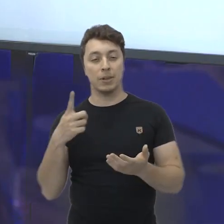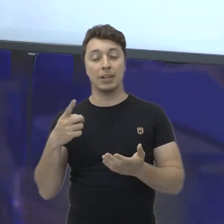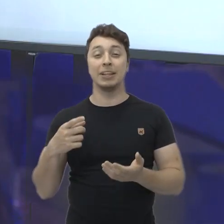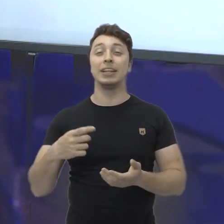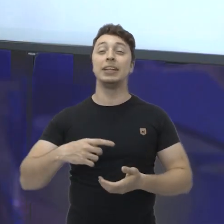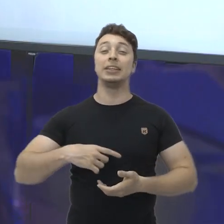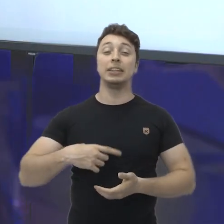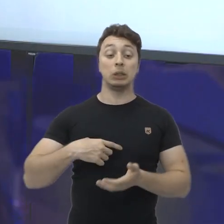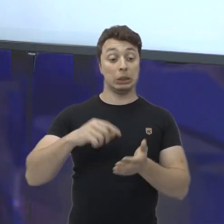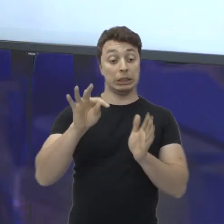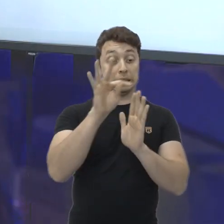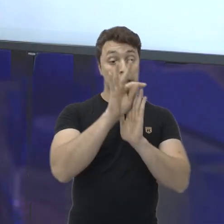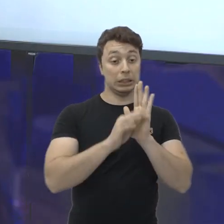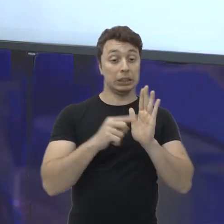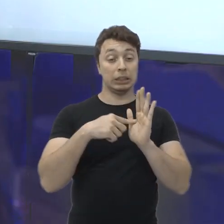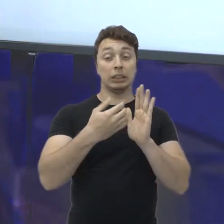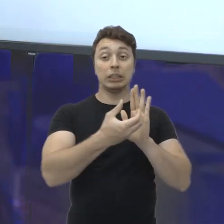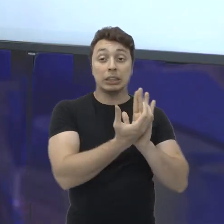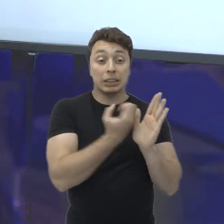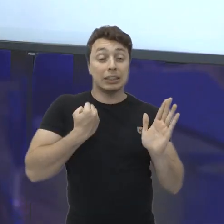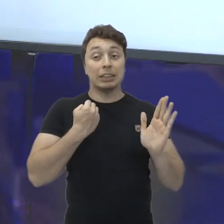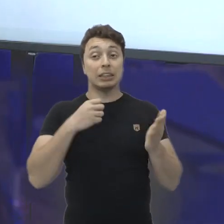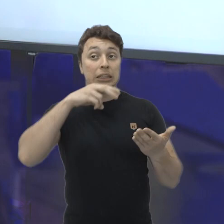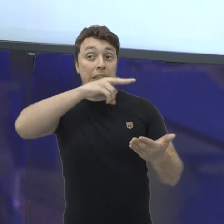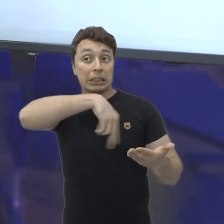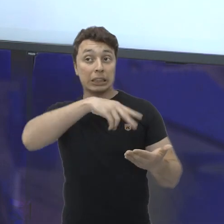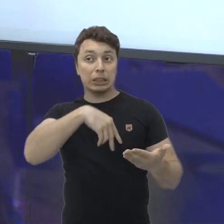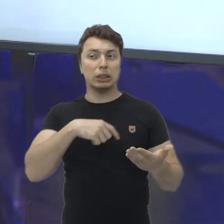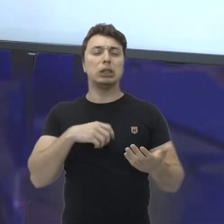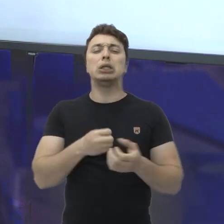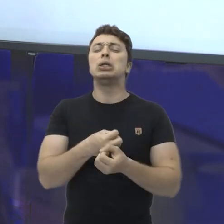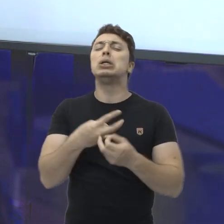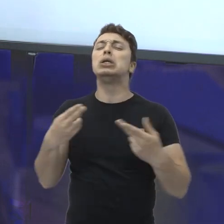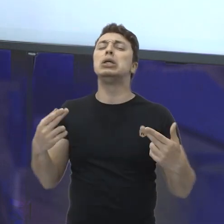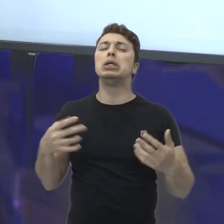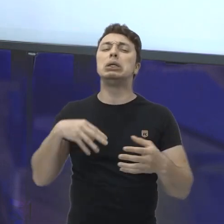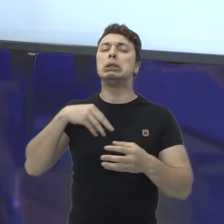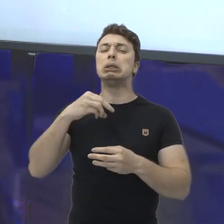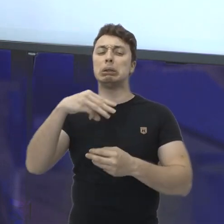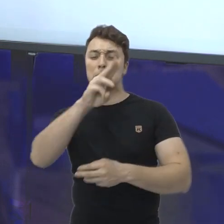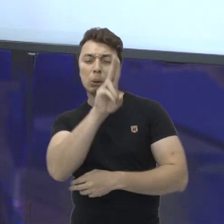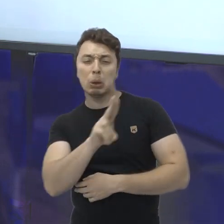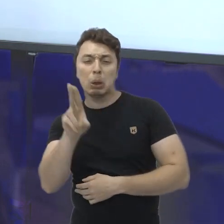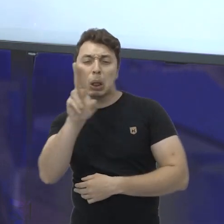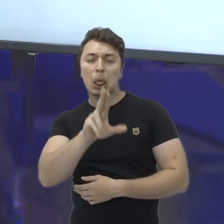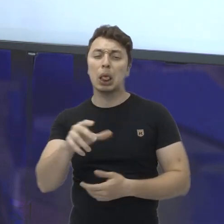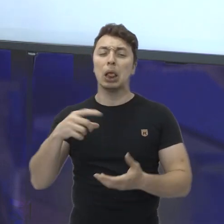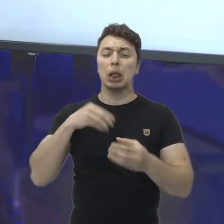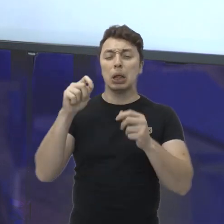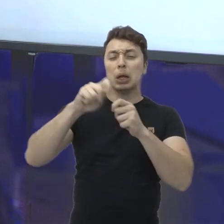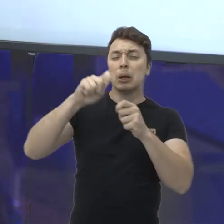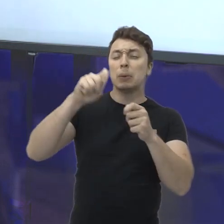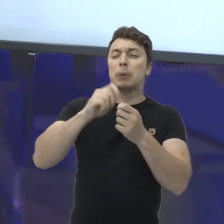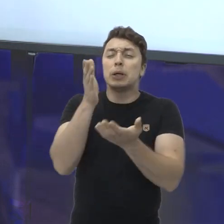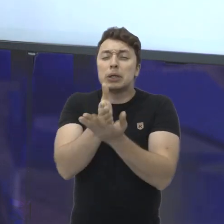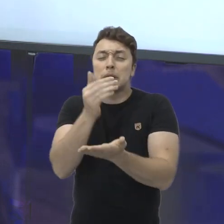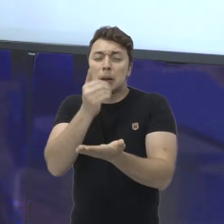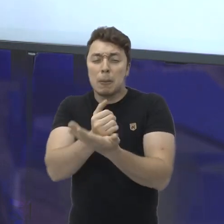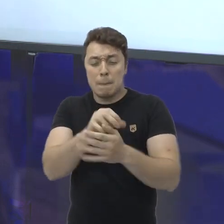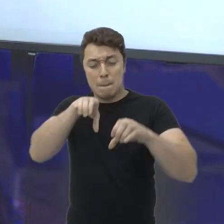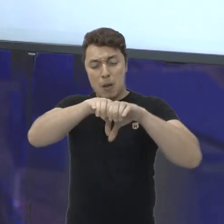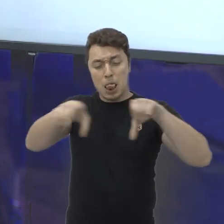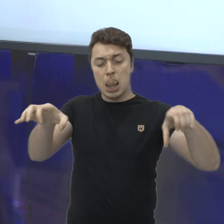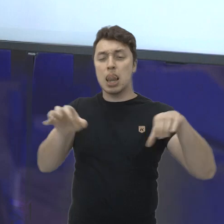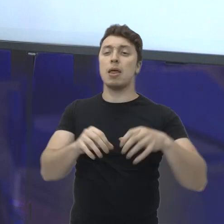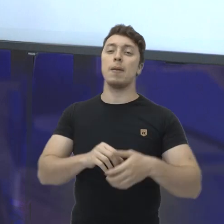Agora você vai retirar do texto quais foram os ingredientes e a quantidade necessária para fazer o bolo de